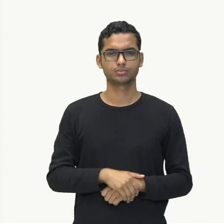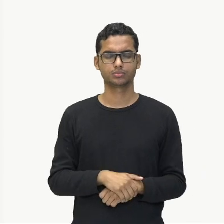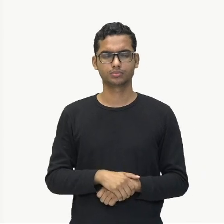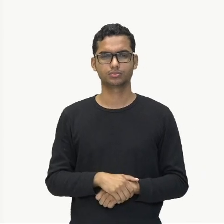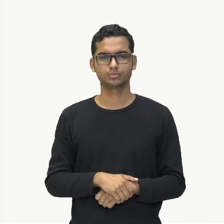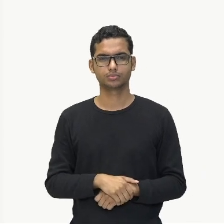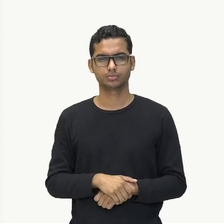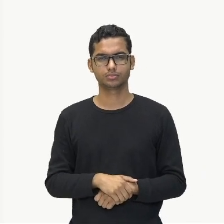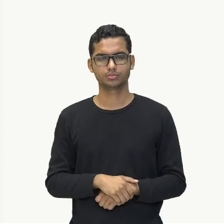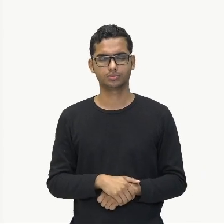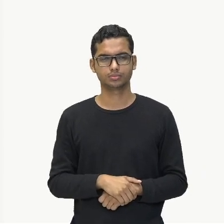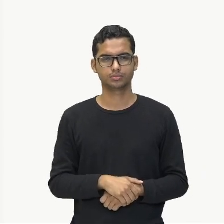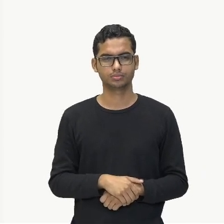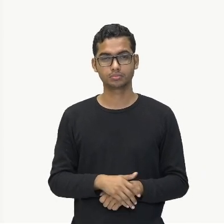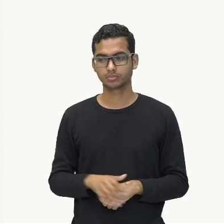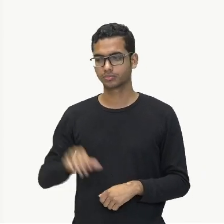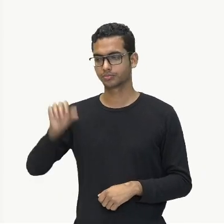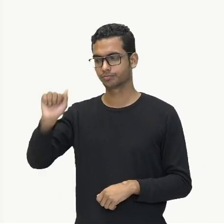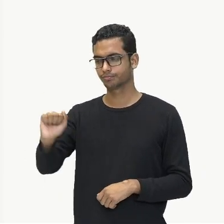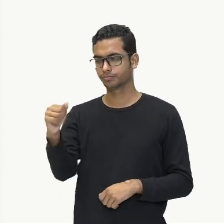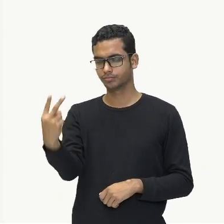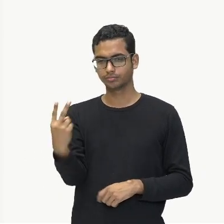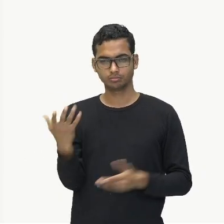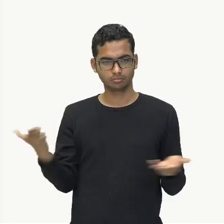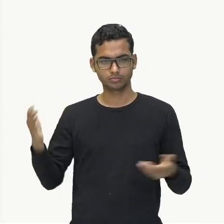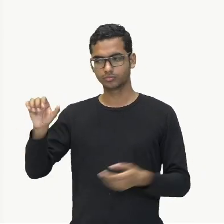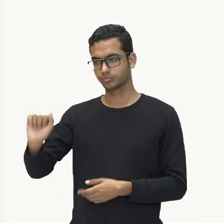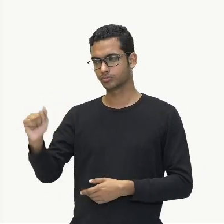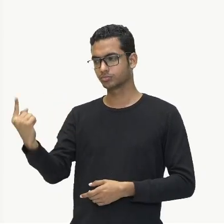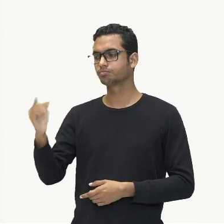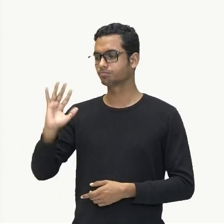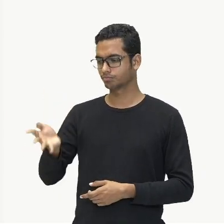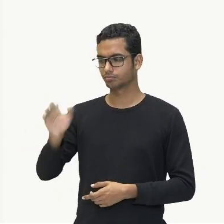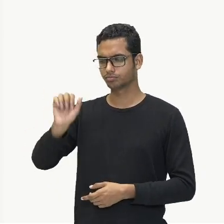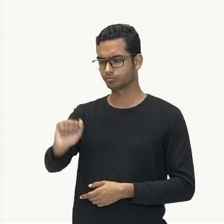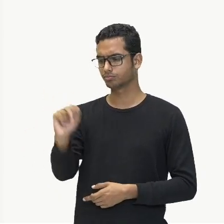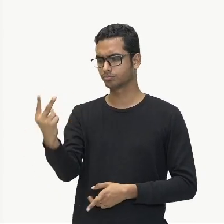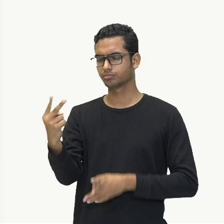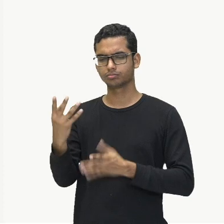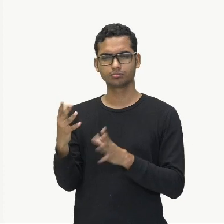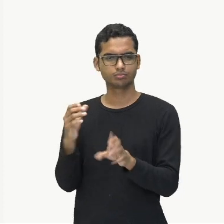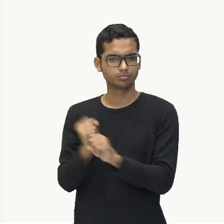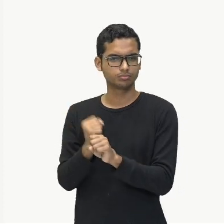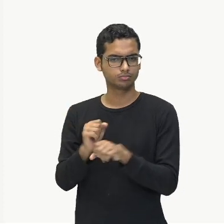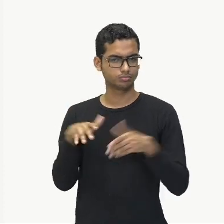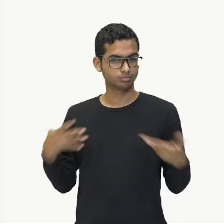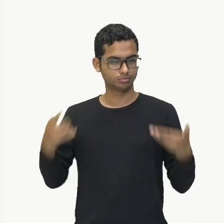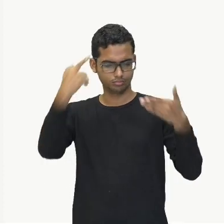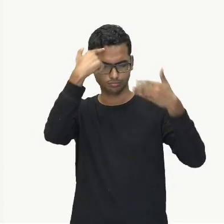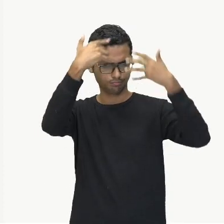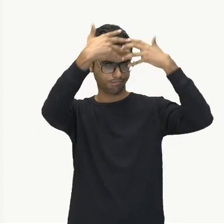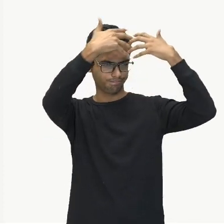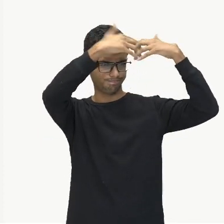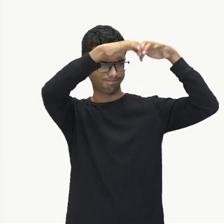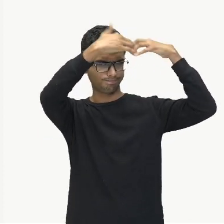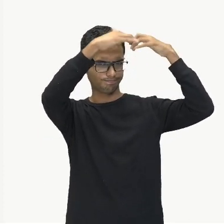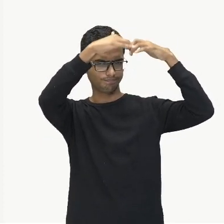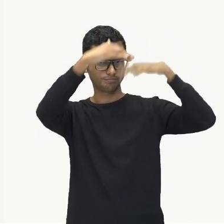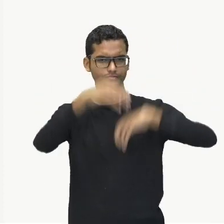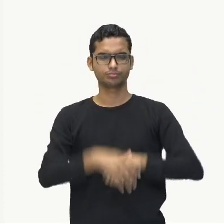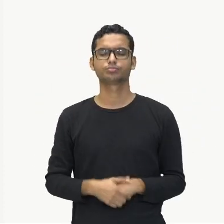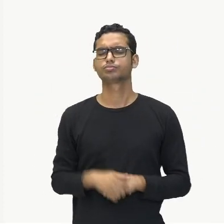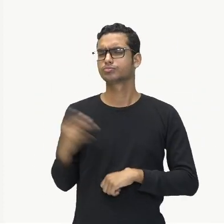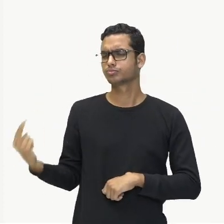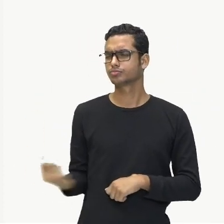esse termo aqui, o A2. Quanto vai dar esse A2, hein, pessoal? Pensem aí. Que valor eu